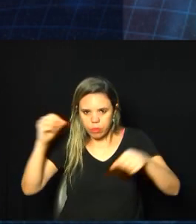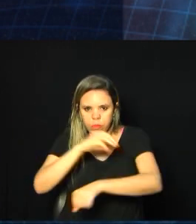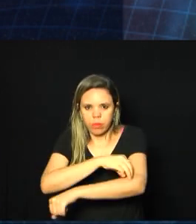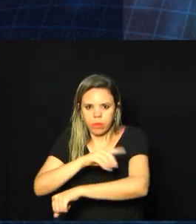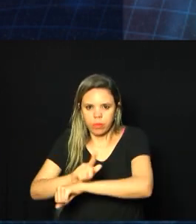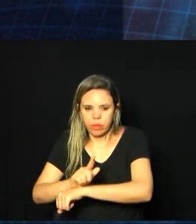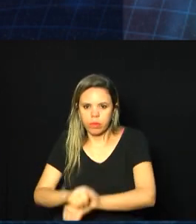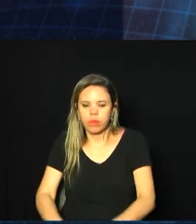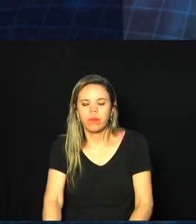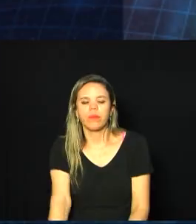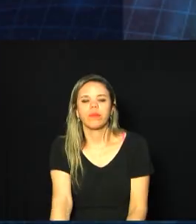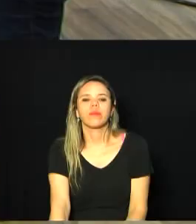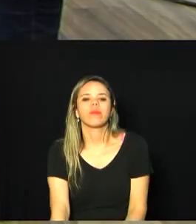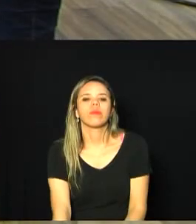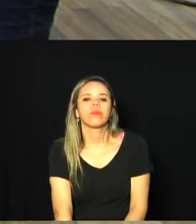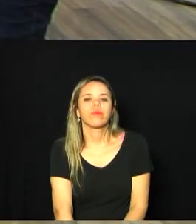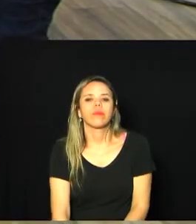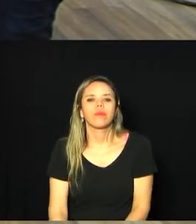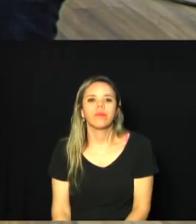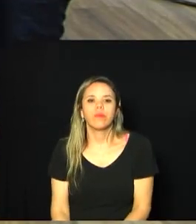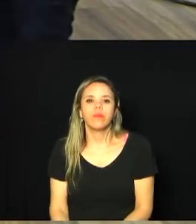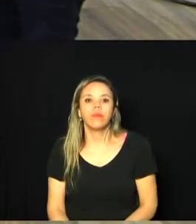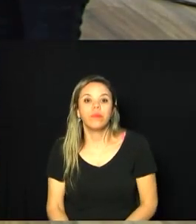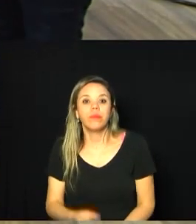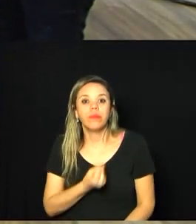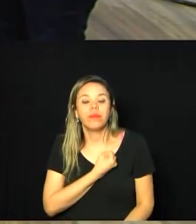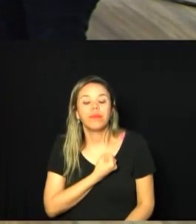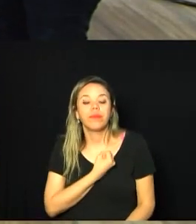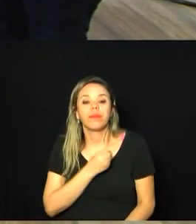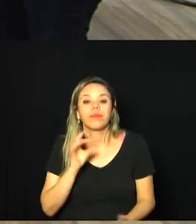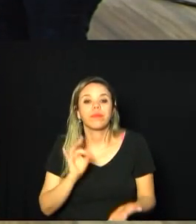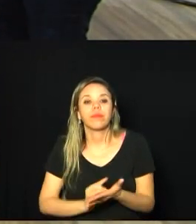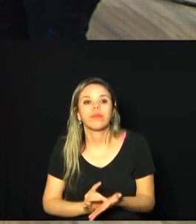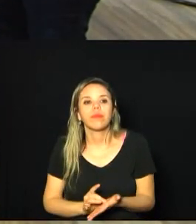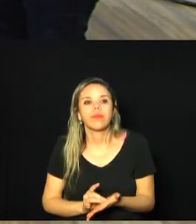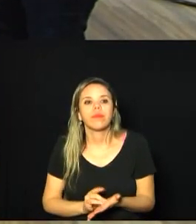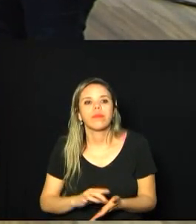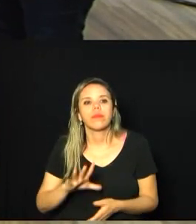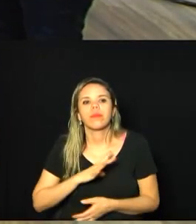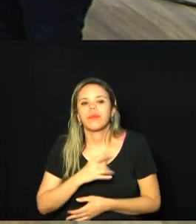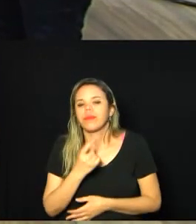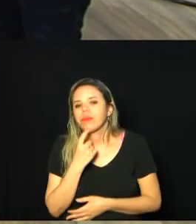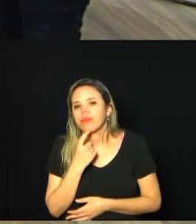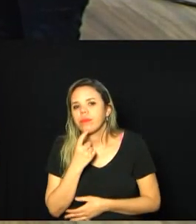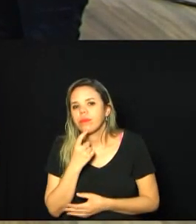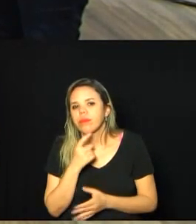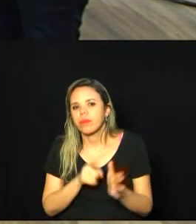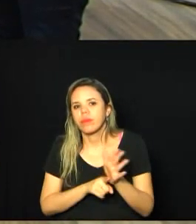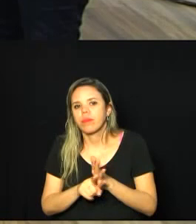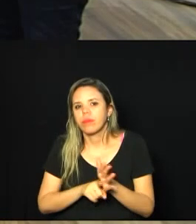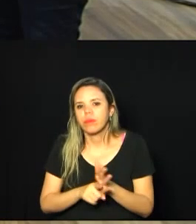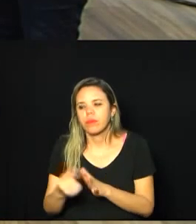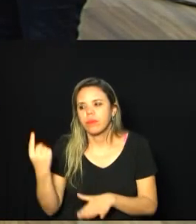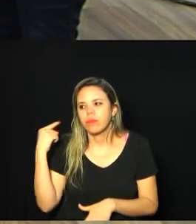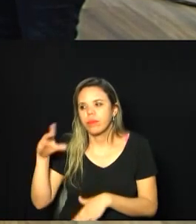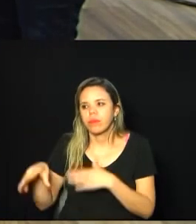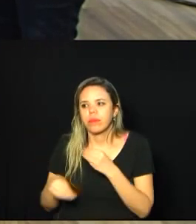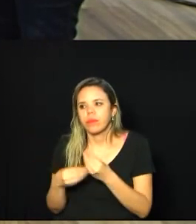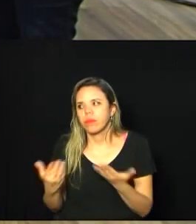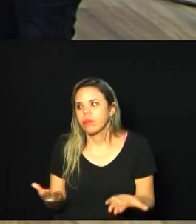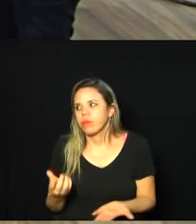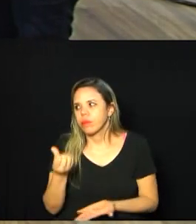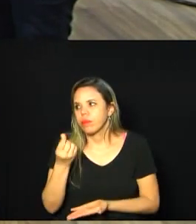Olambra e Morungaba. Em relação ao número de casos confirmados na cidade de Campinas, de acordo com esta última atualização,